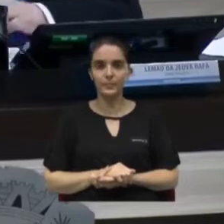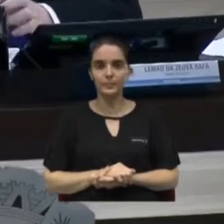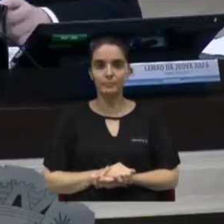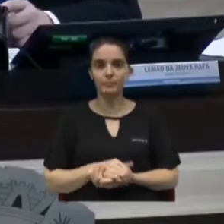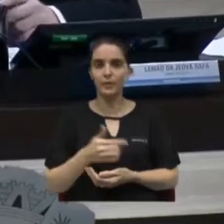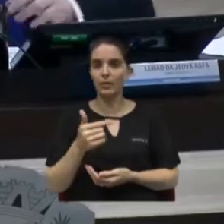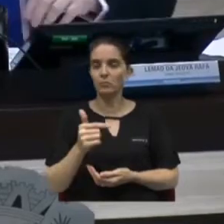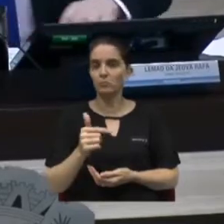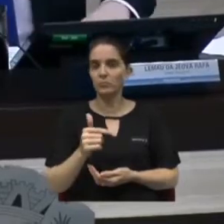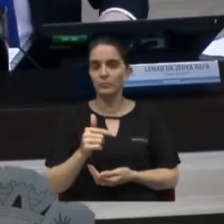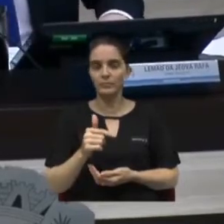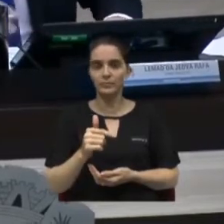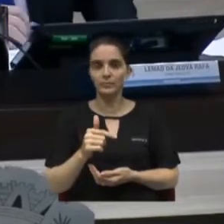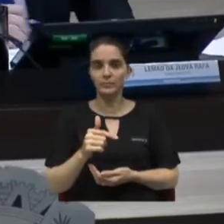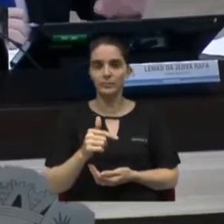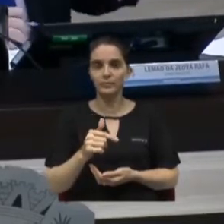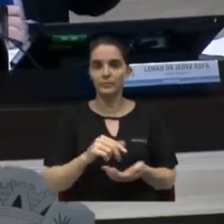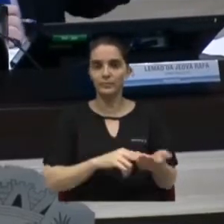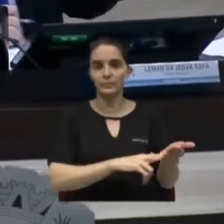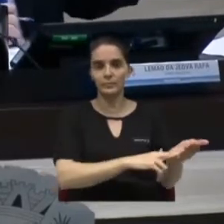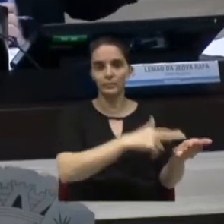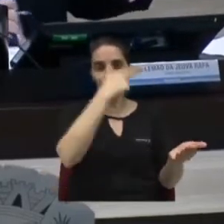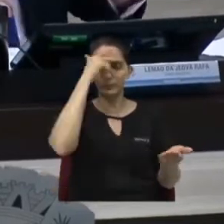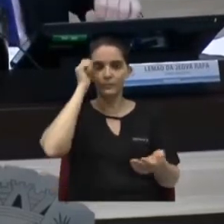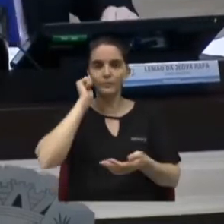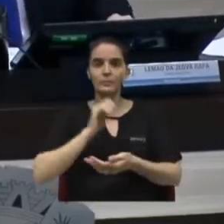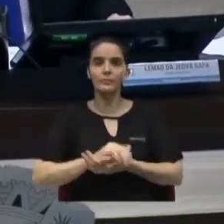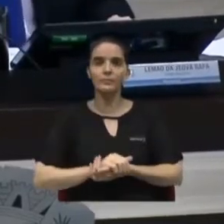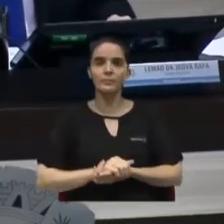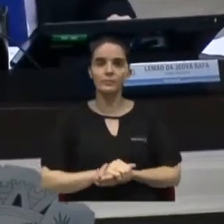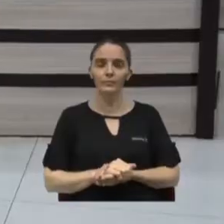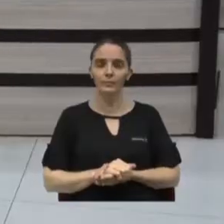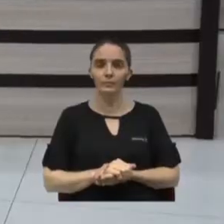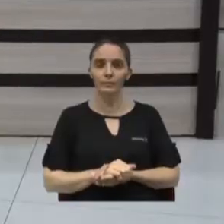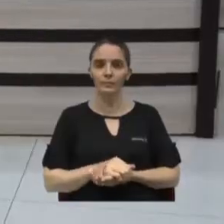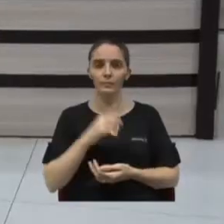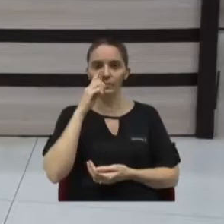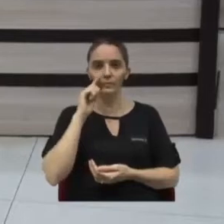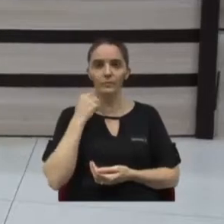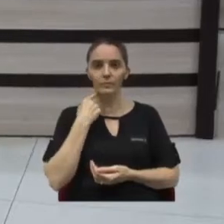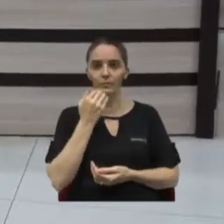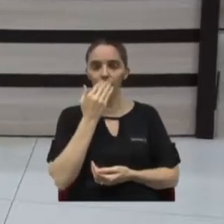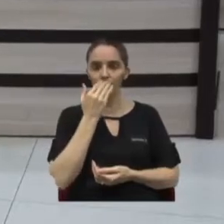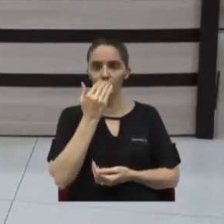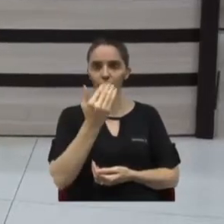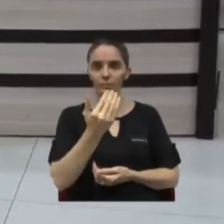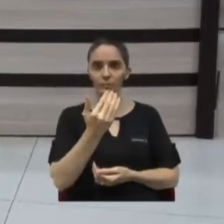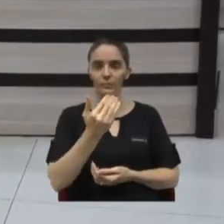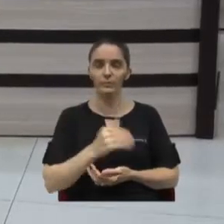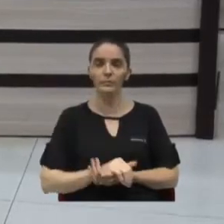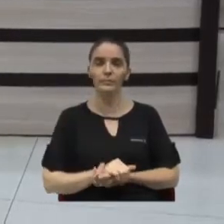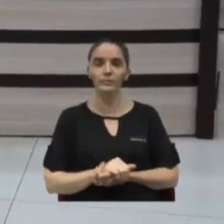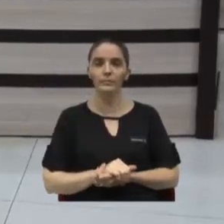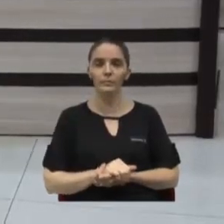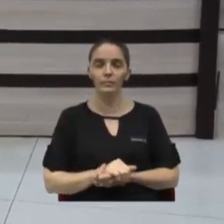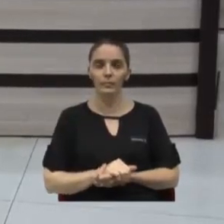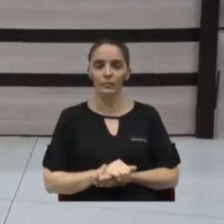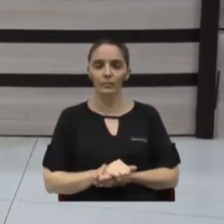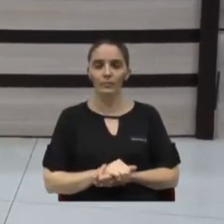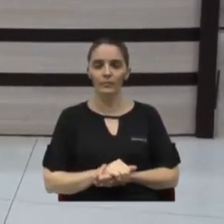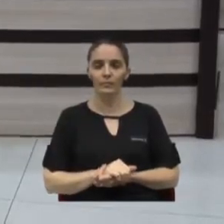Não havendo, o requerimento será encaminhado ao Executivo. Questão de ordem, senhor presidente. Questão de ordem do vereador Nilton